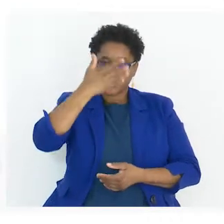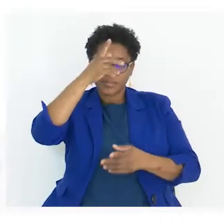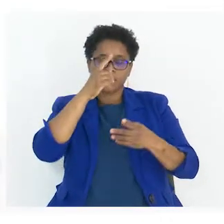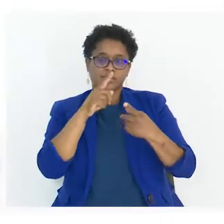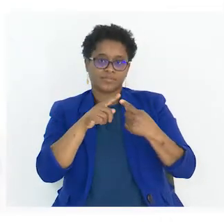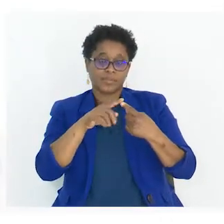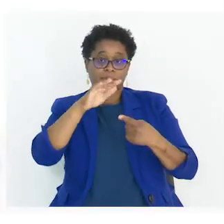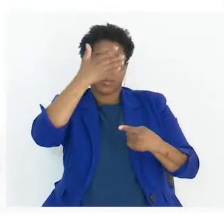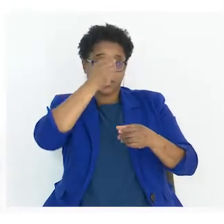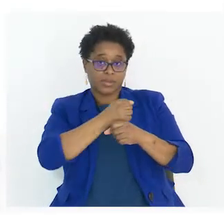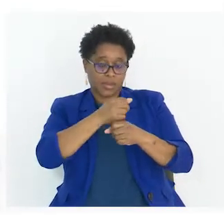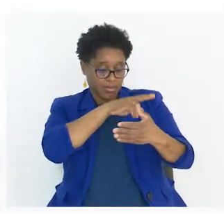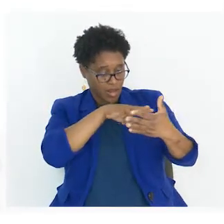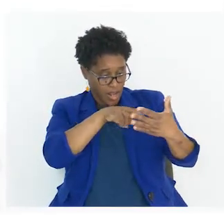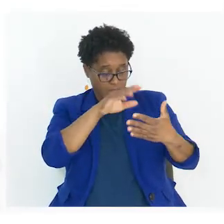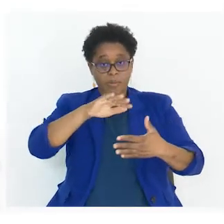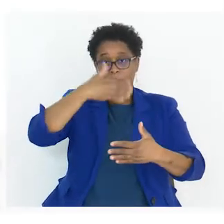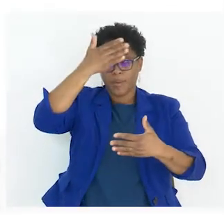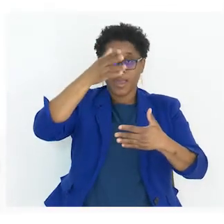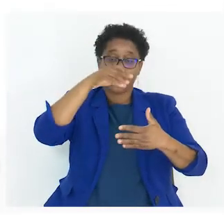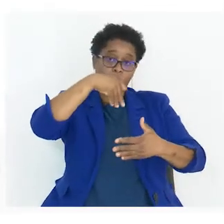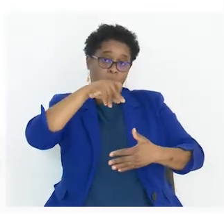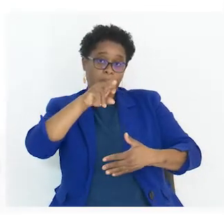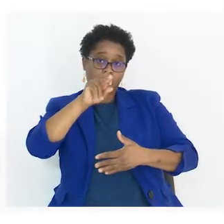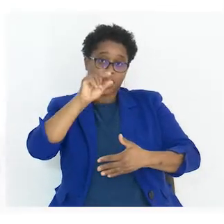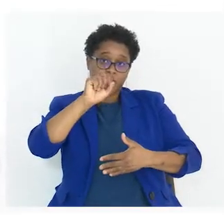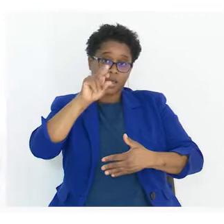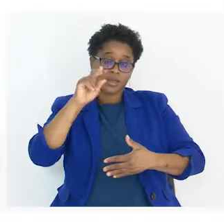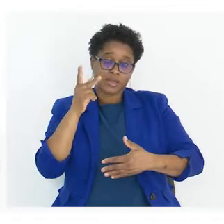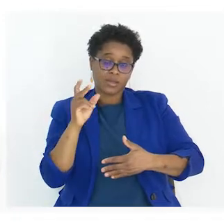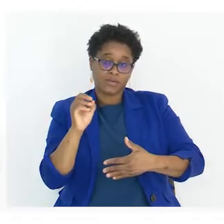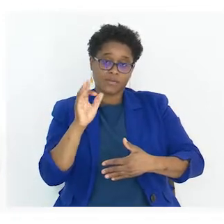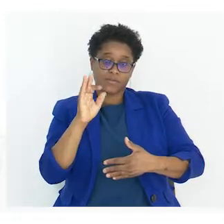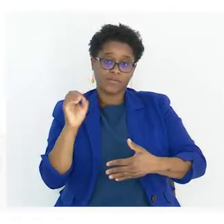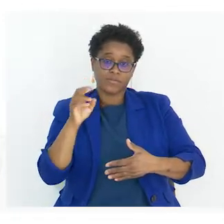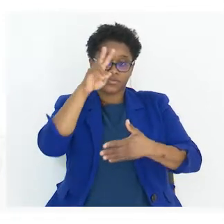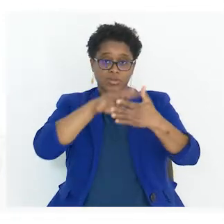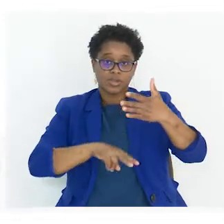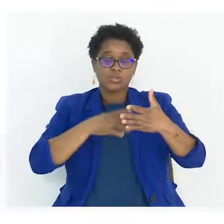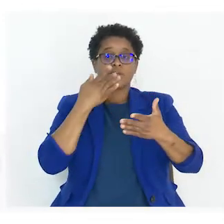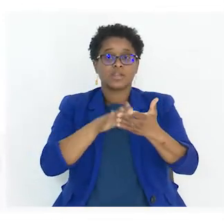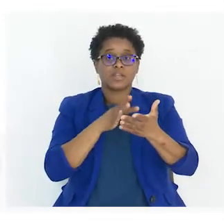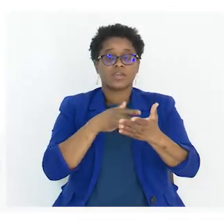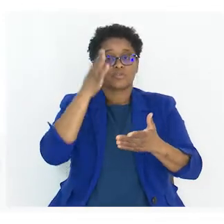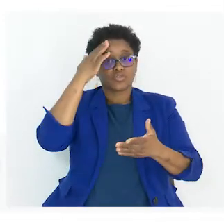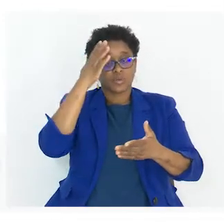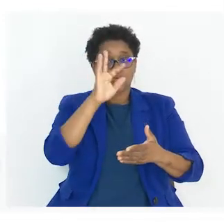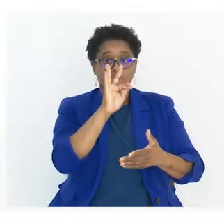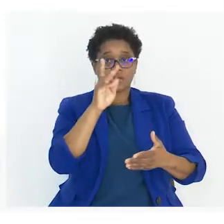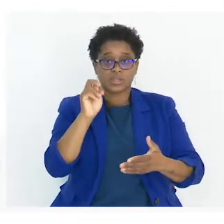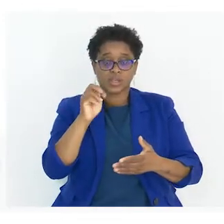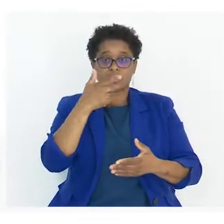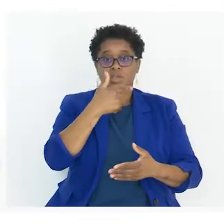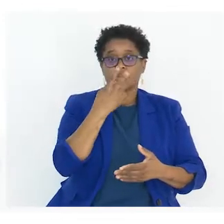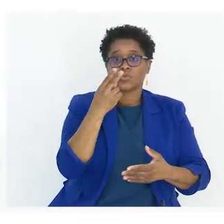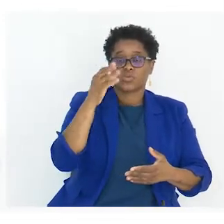Vamos ao primeiro exercício. Leiam o primeiro parágrafo do texto, manual, página 43,